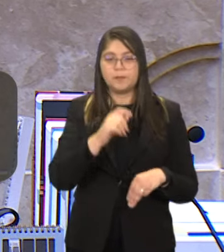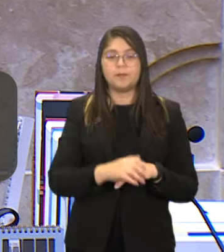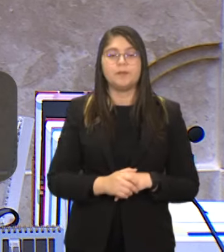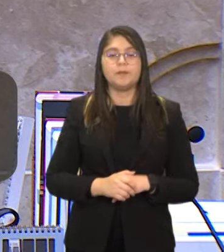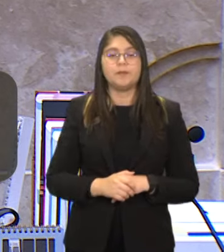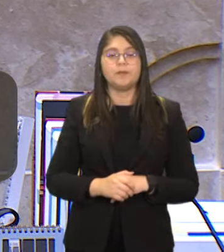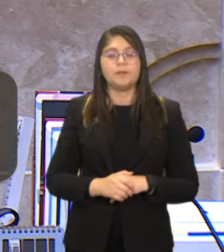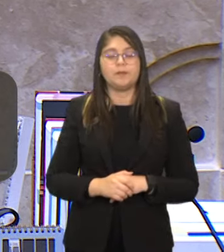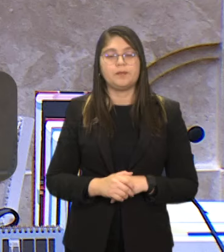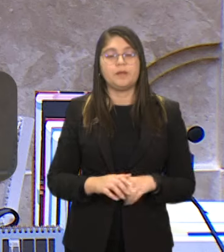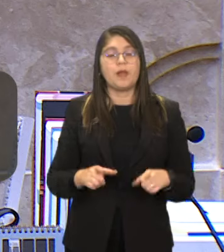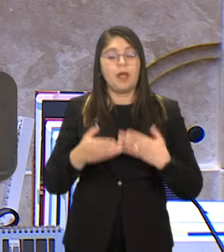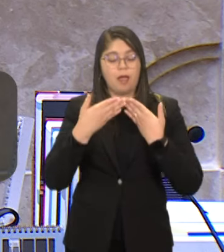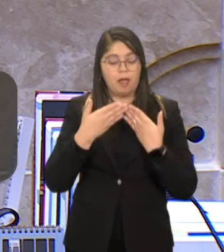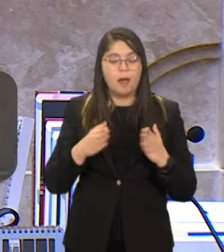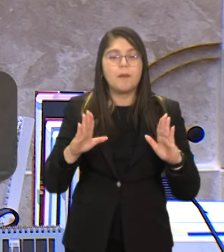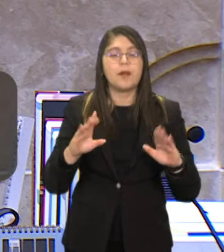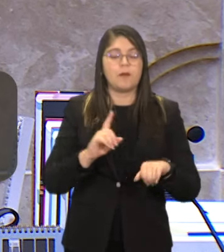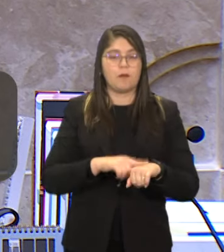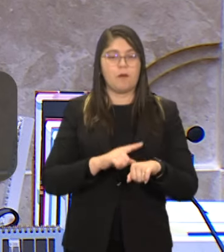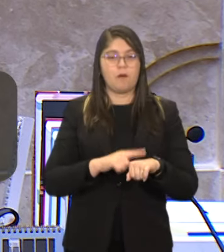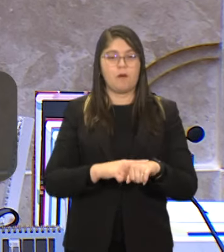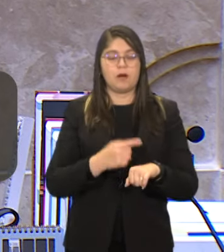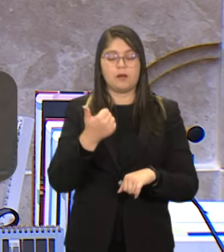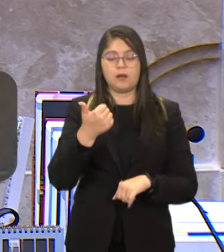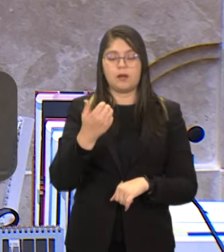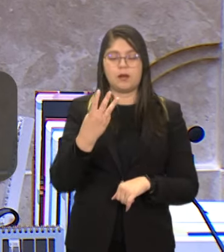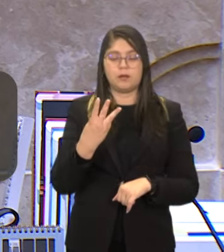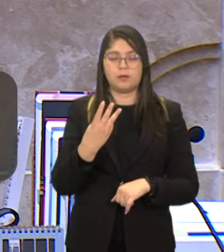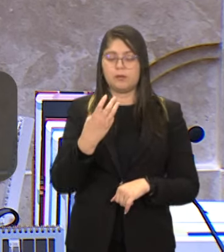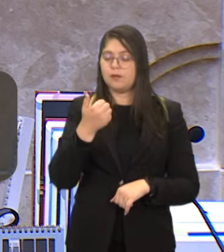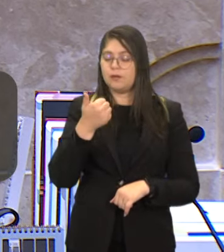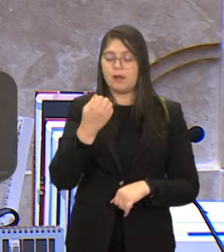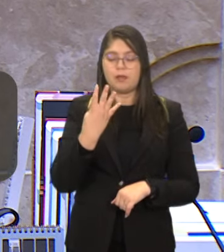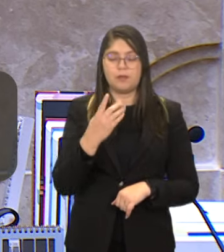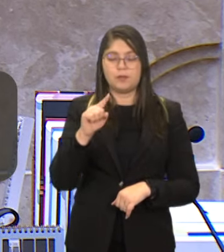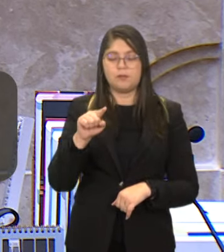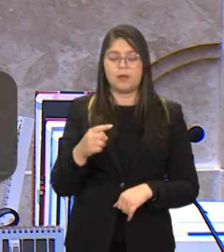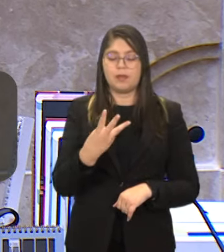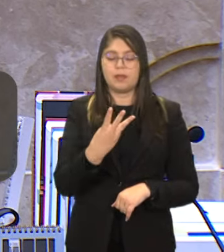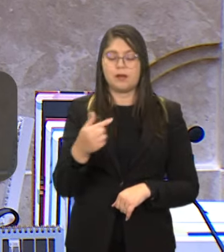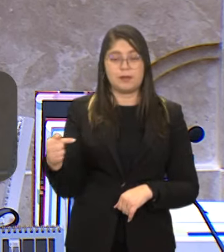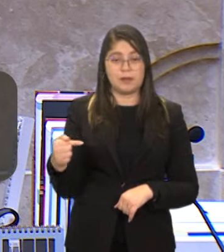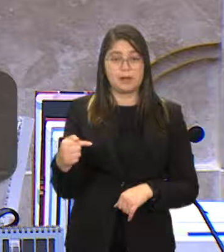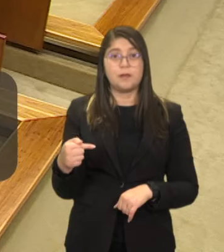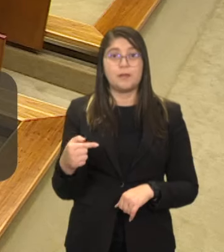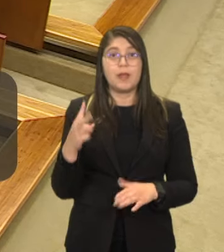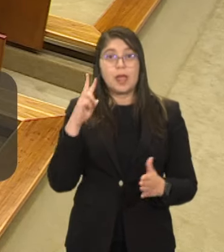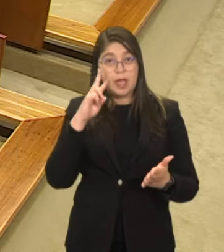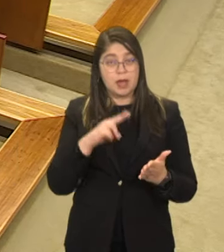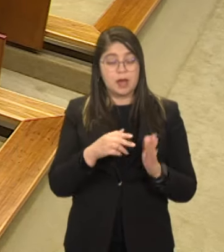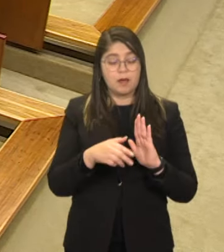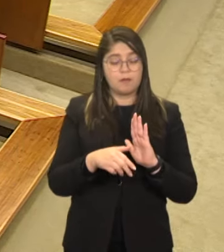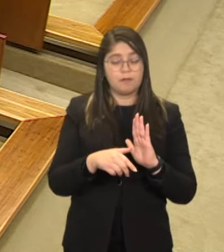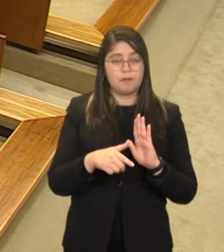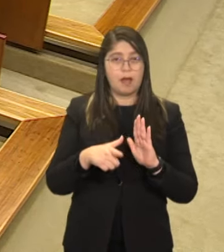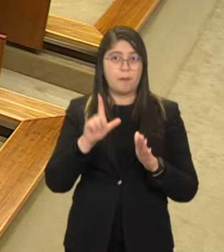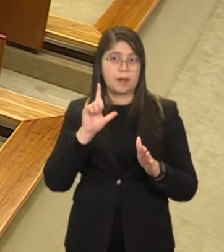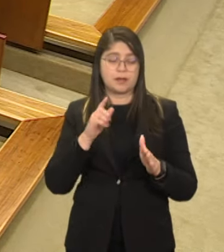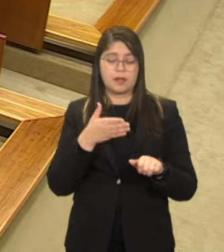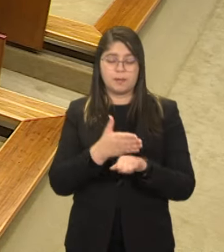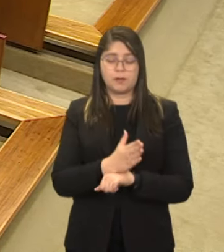Branco. Abriu-se a sessão às 14 horas e 37 minutos, sendo lida e aprovada a ata da sessão anterior. Não havendo